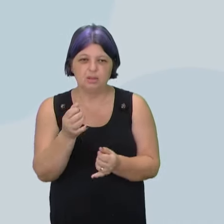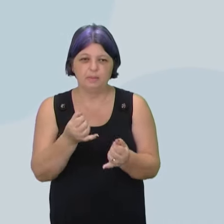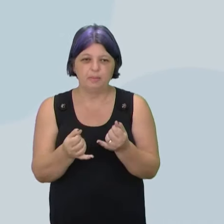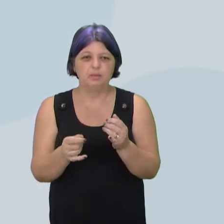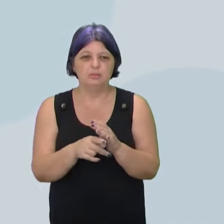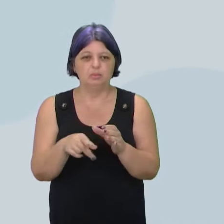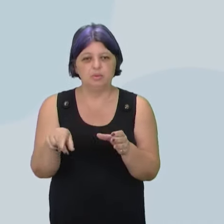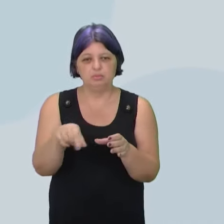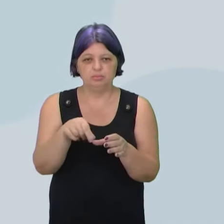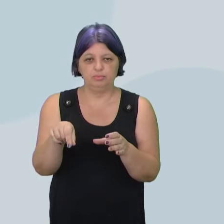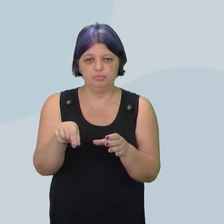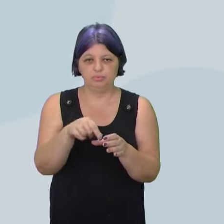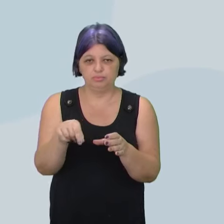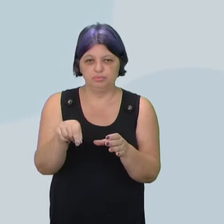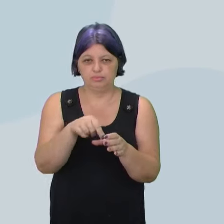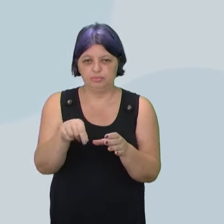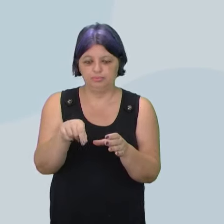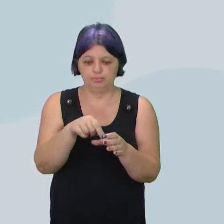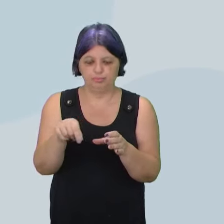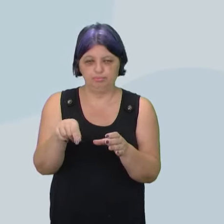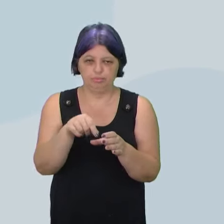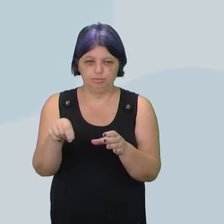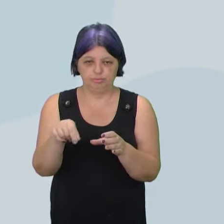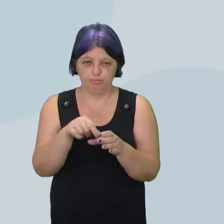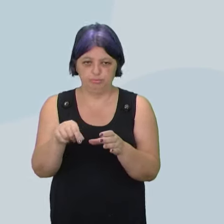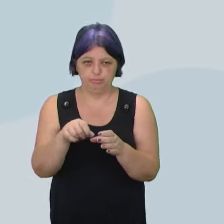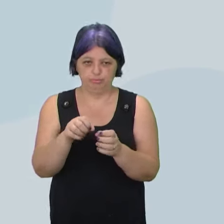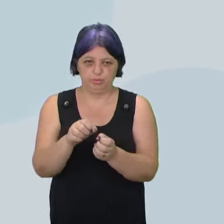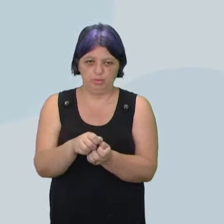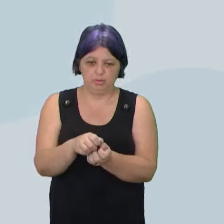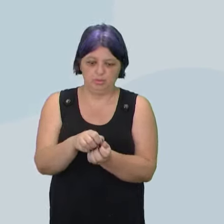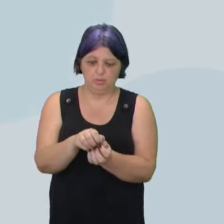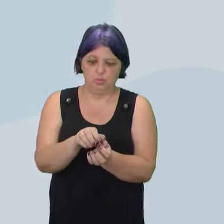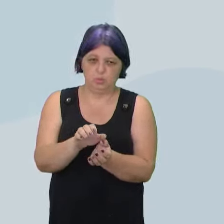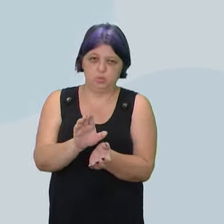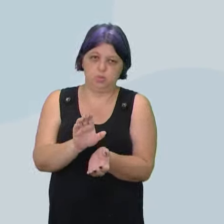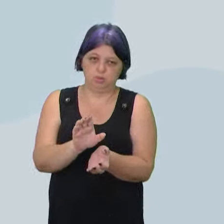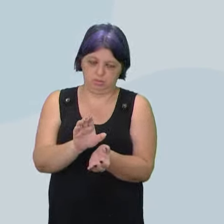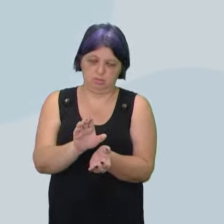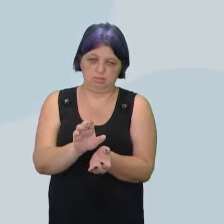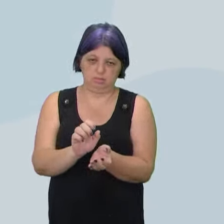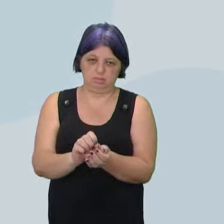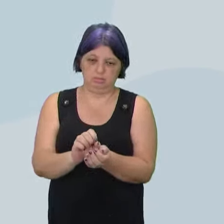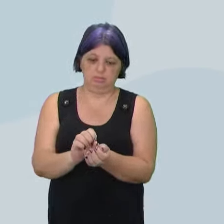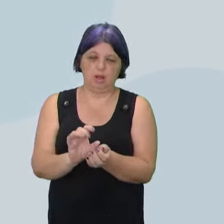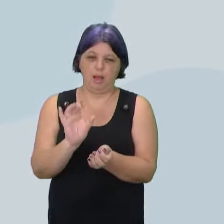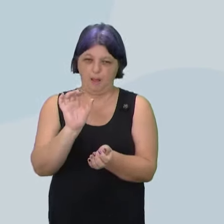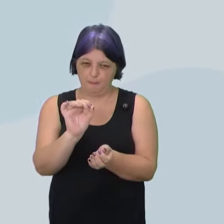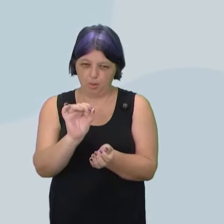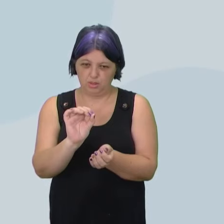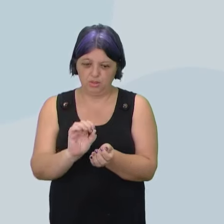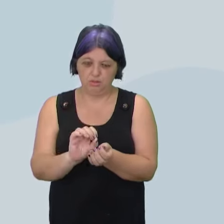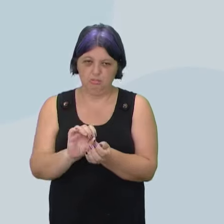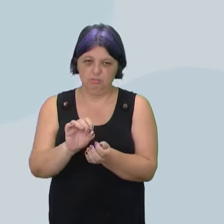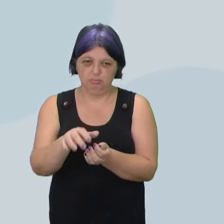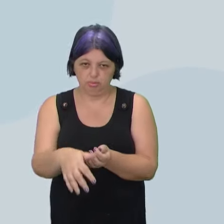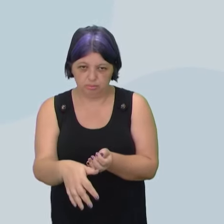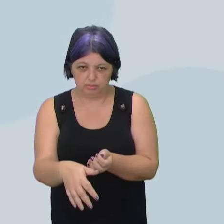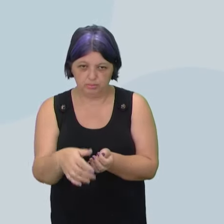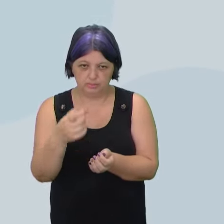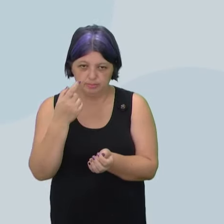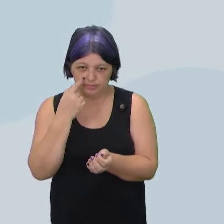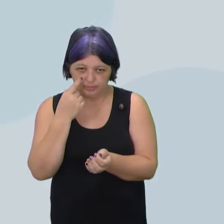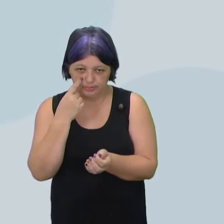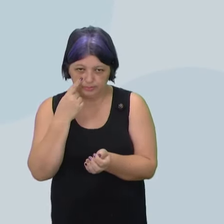aí, ele mexe nesse dragão e o dragão solta essa bolinha aí, né? Na boca do sapo que tem aqui embaixo.